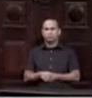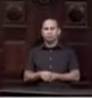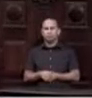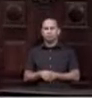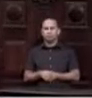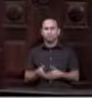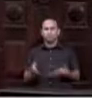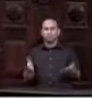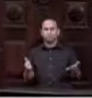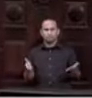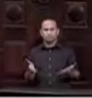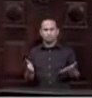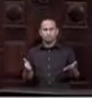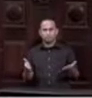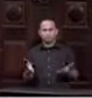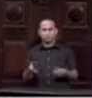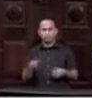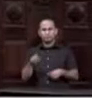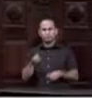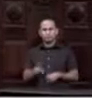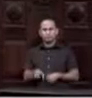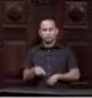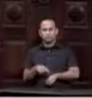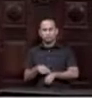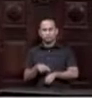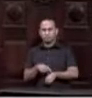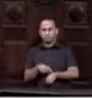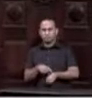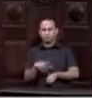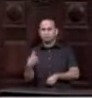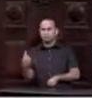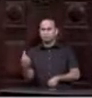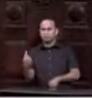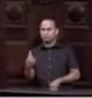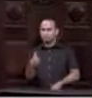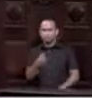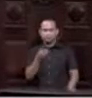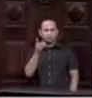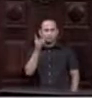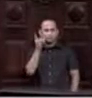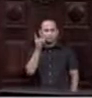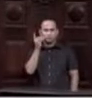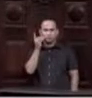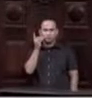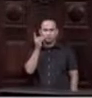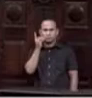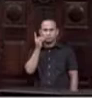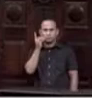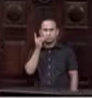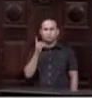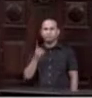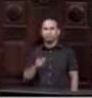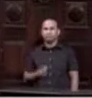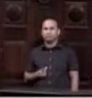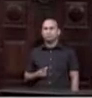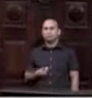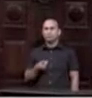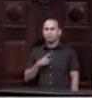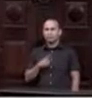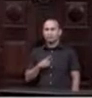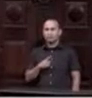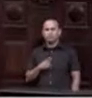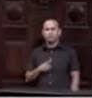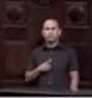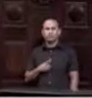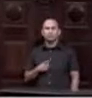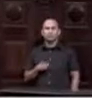E agora é a hora de nós, deputados, que temos a representatividade